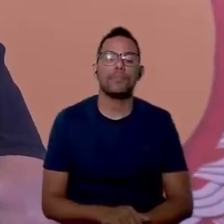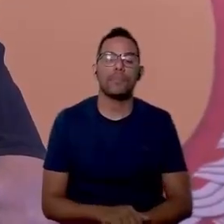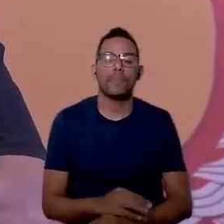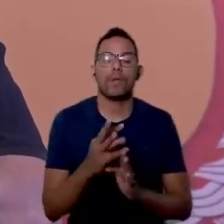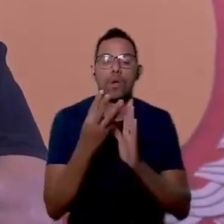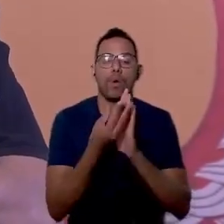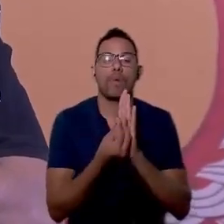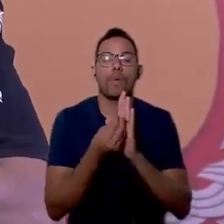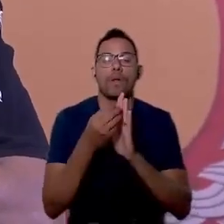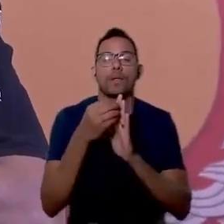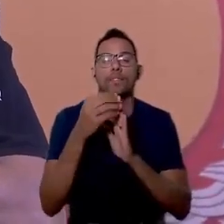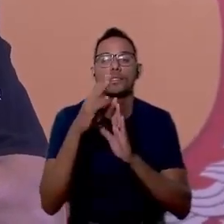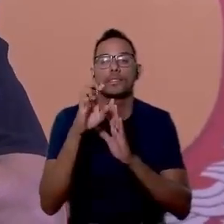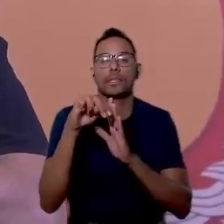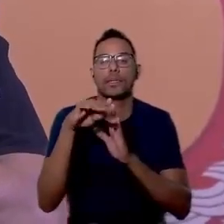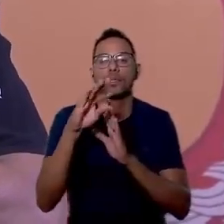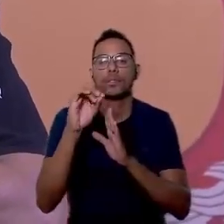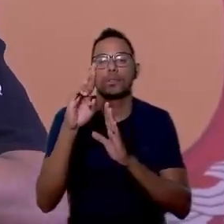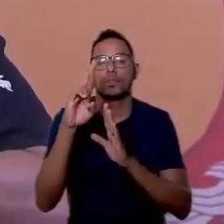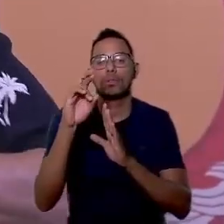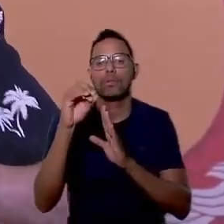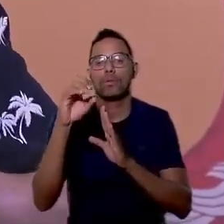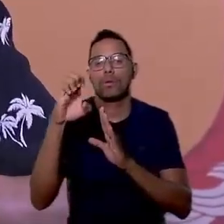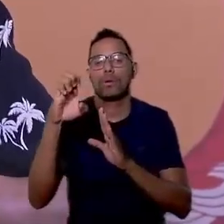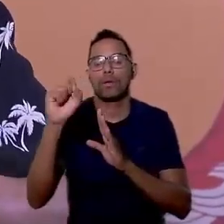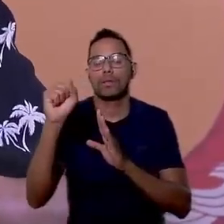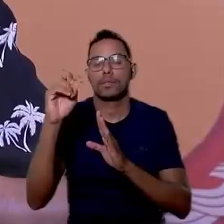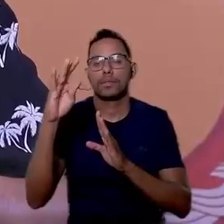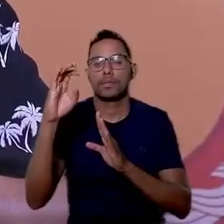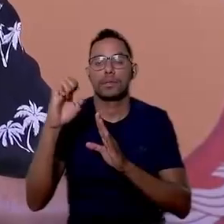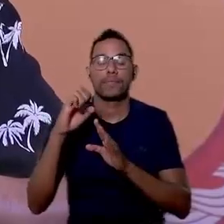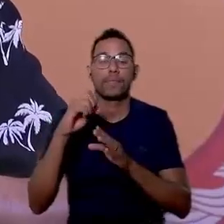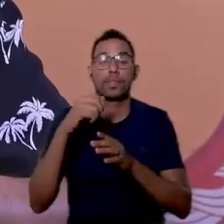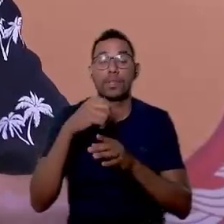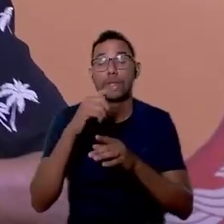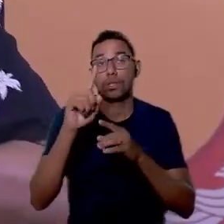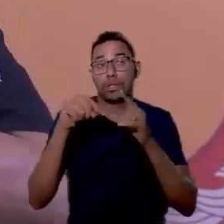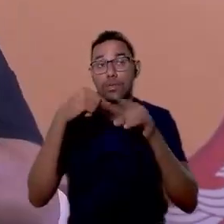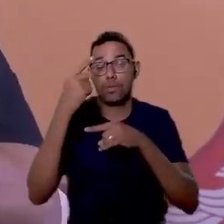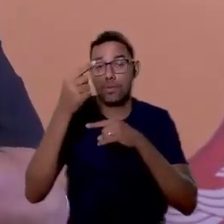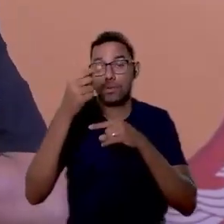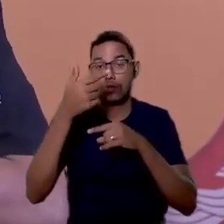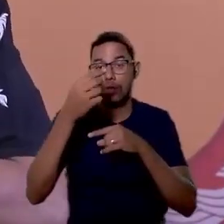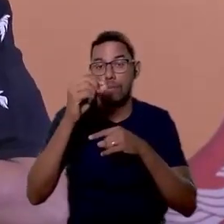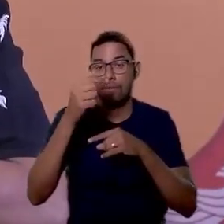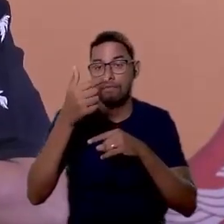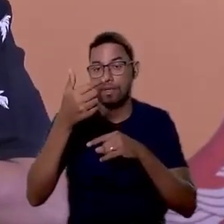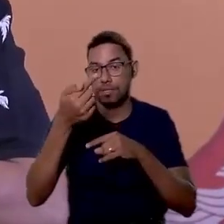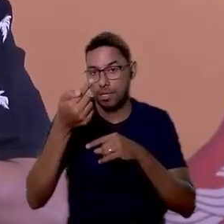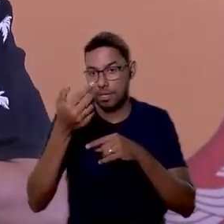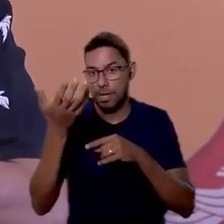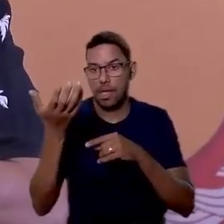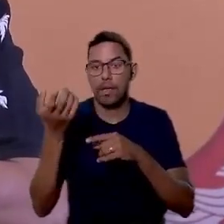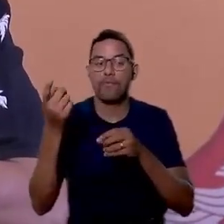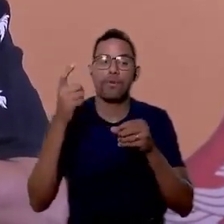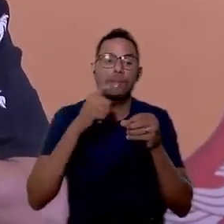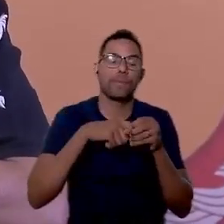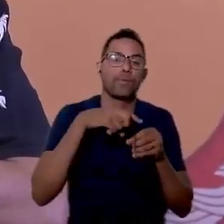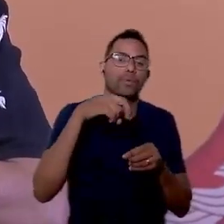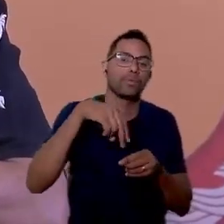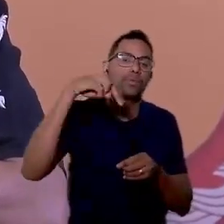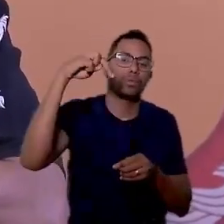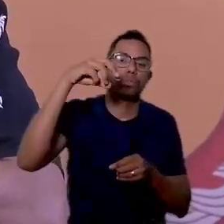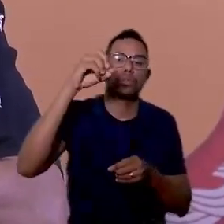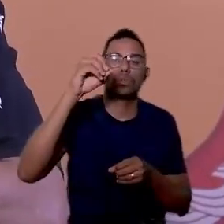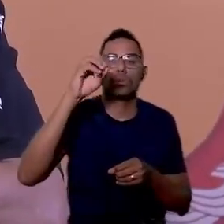em 27. Quando chegar em 27, dependendo de quem estiver no governo, a gente quer voltar para o norte. E a gente vai